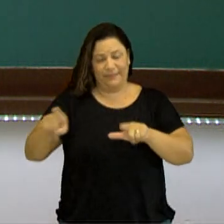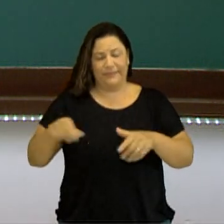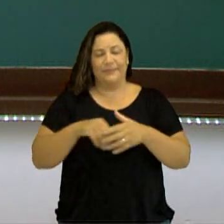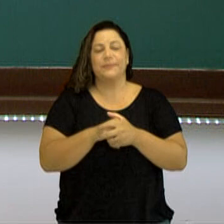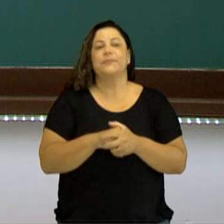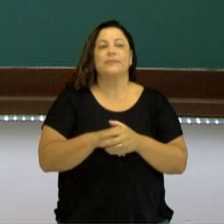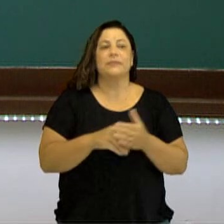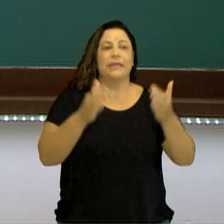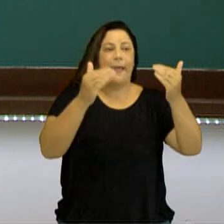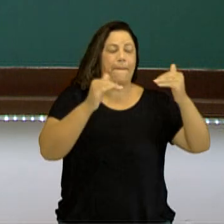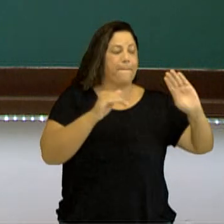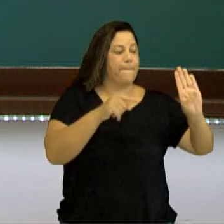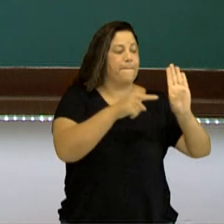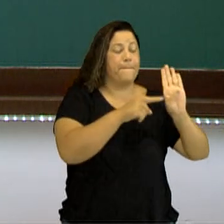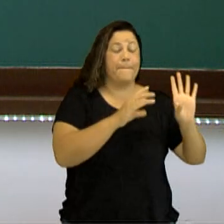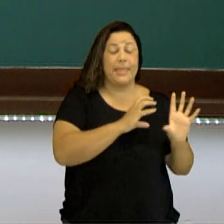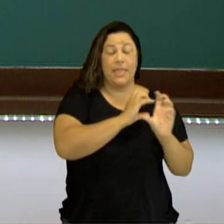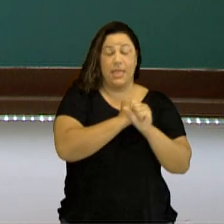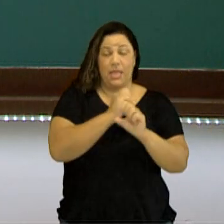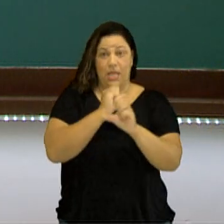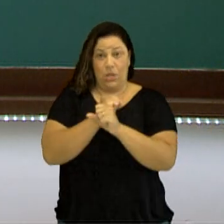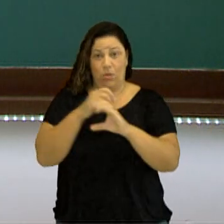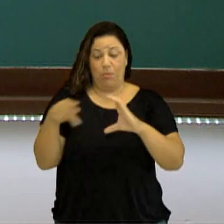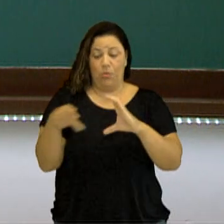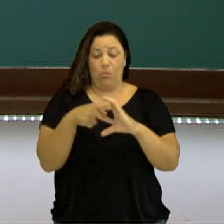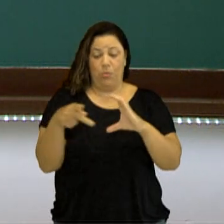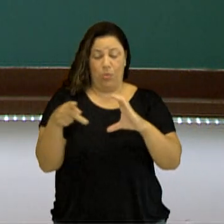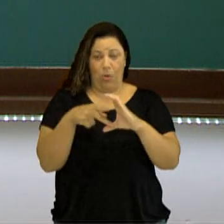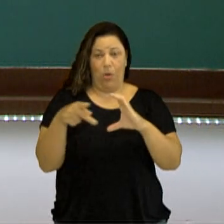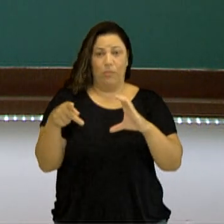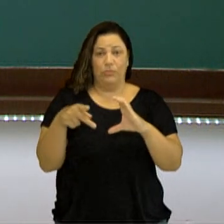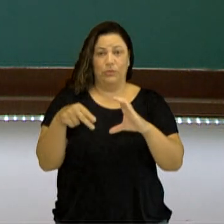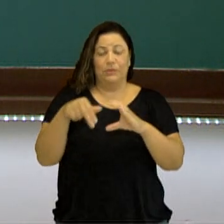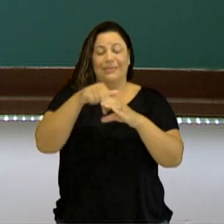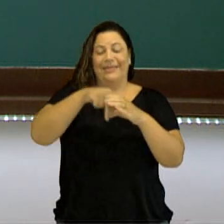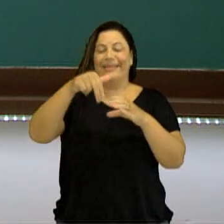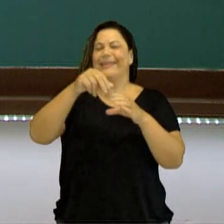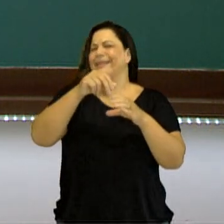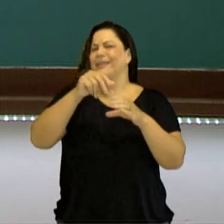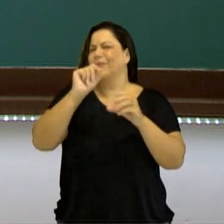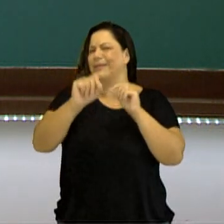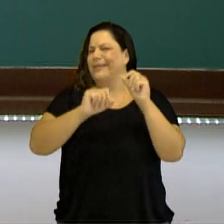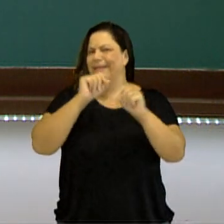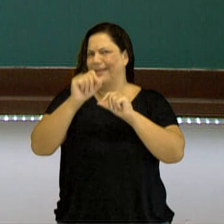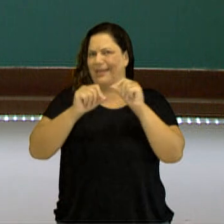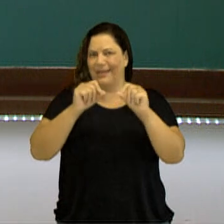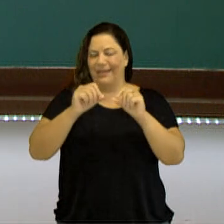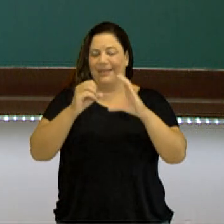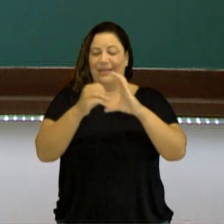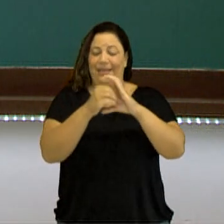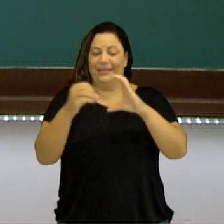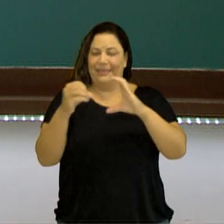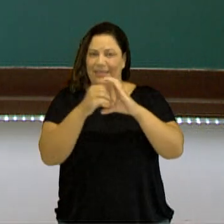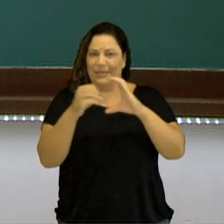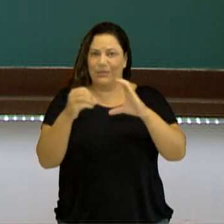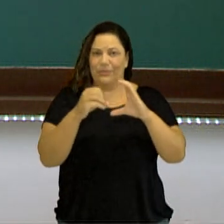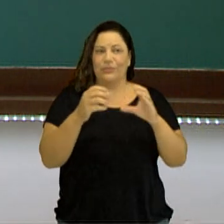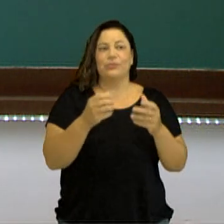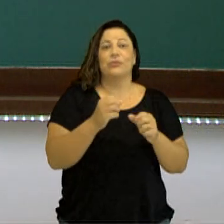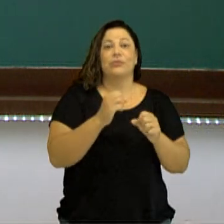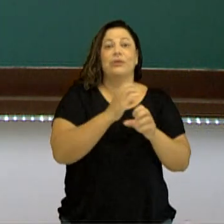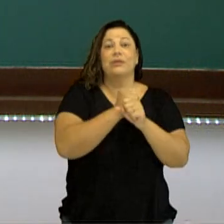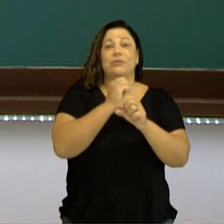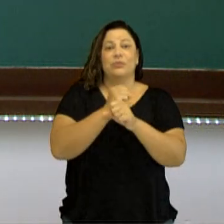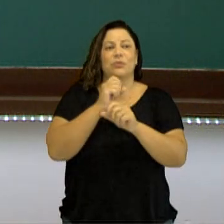B. A soma dos prótons e nêutrons, aquela carga que está dentro do núcleo. Quando a gente soma prótons e nêutrons, nós temos o quê? A